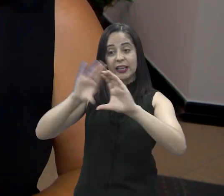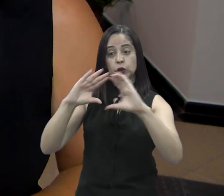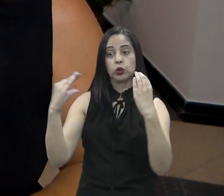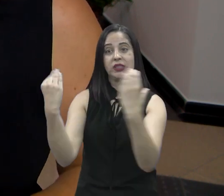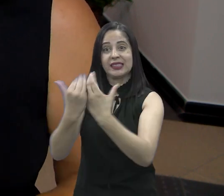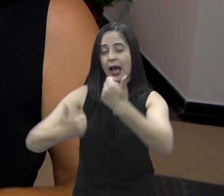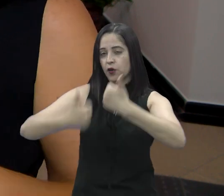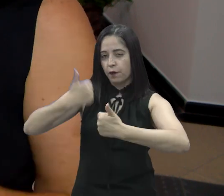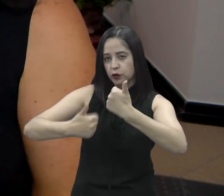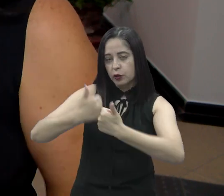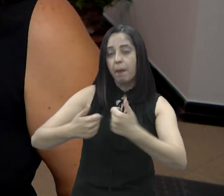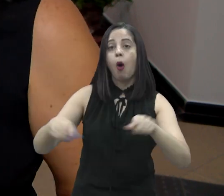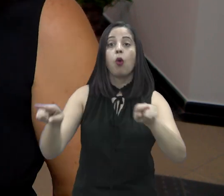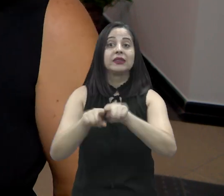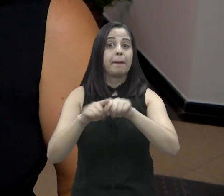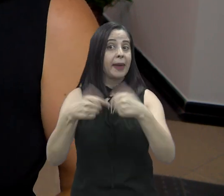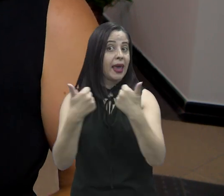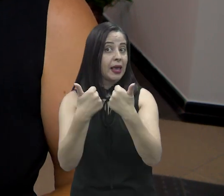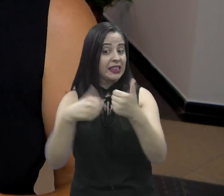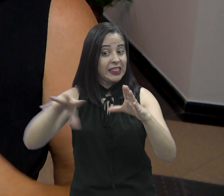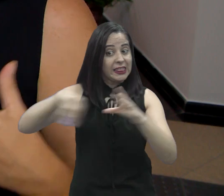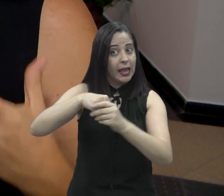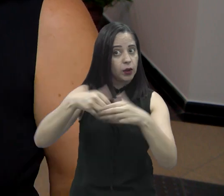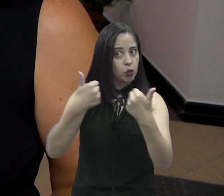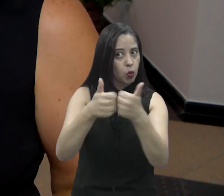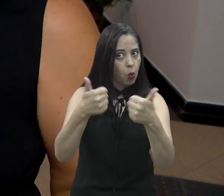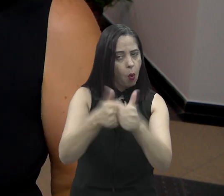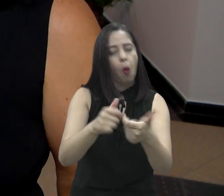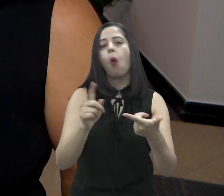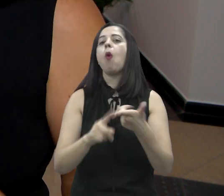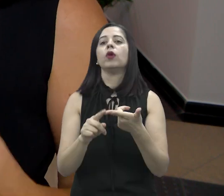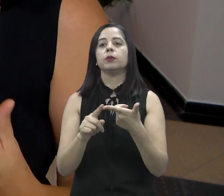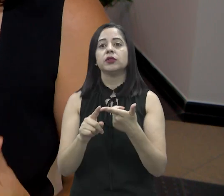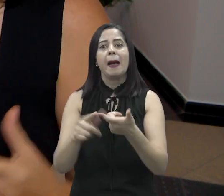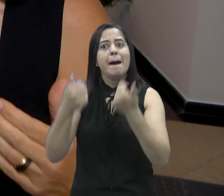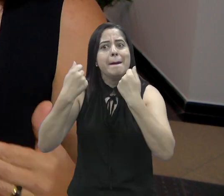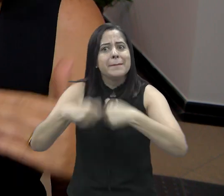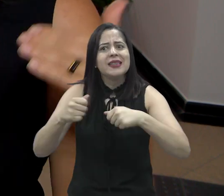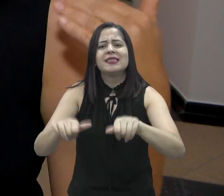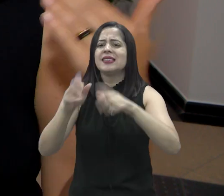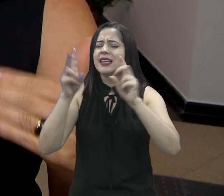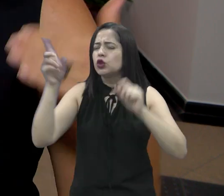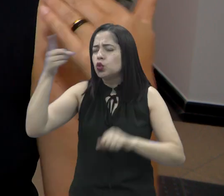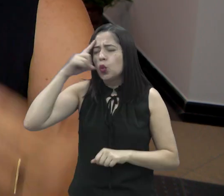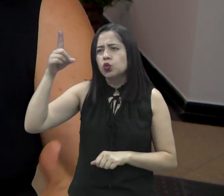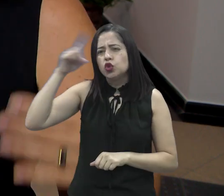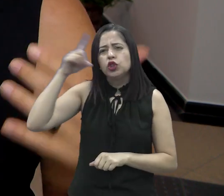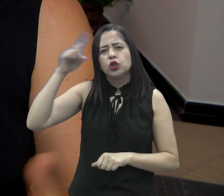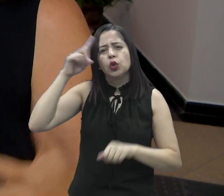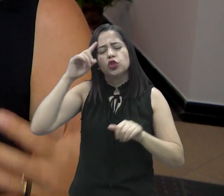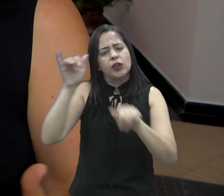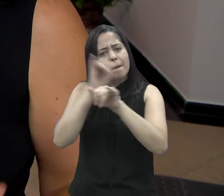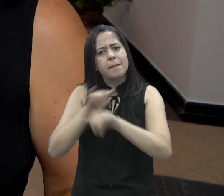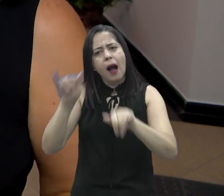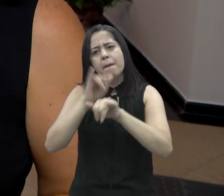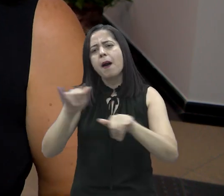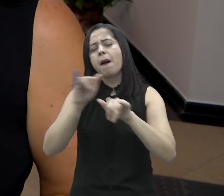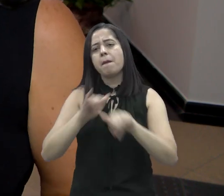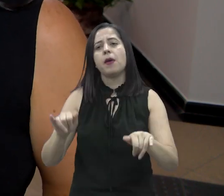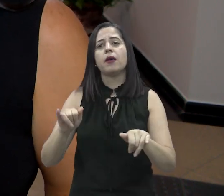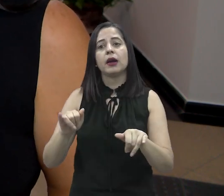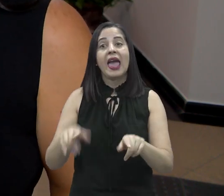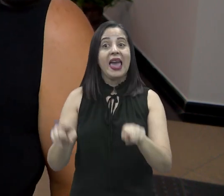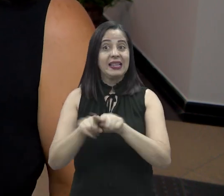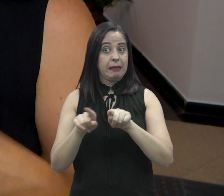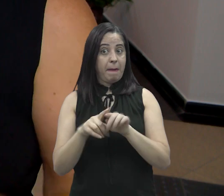quanto nos ônibus, também foi aprovado. Tem um apelo muito grande e isso a gente tem que continuamente falar sobre a questão da violência